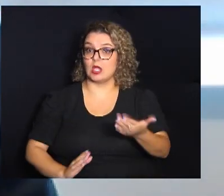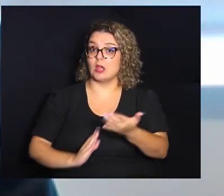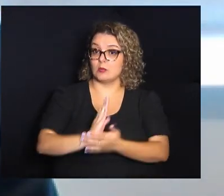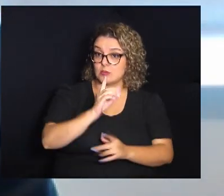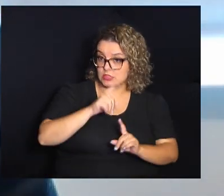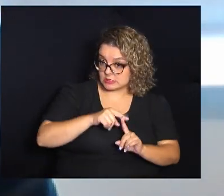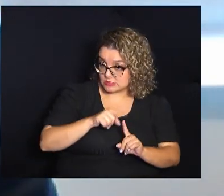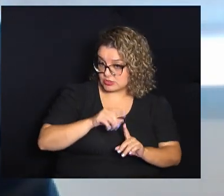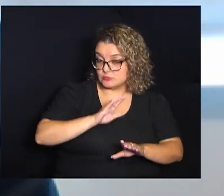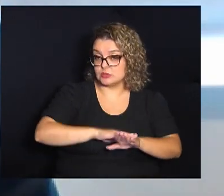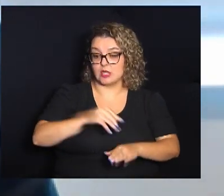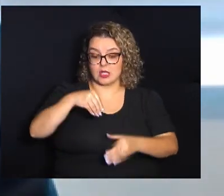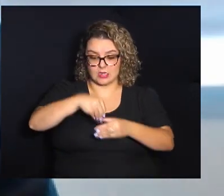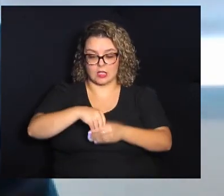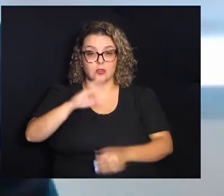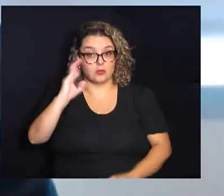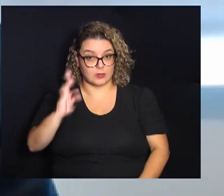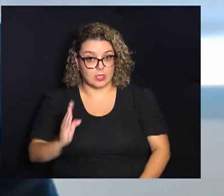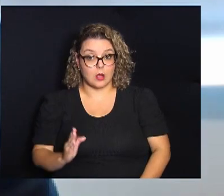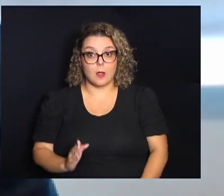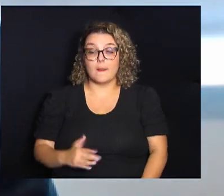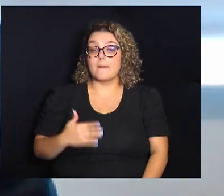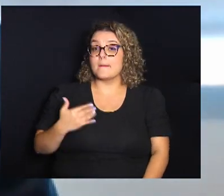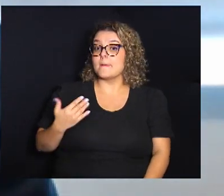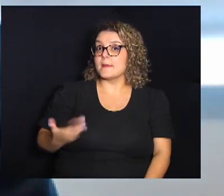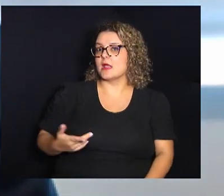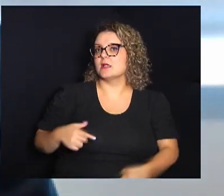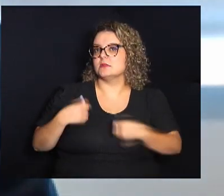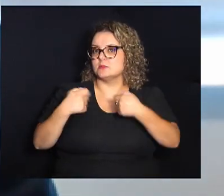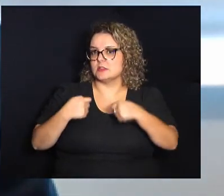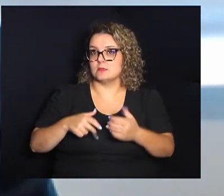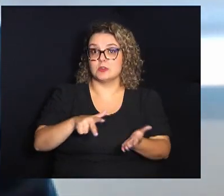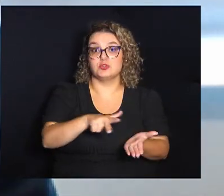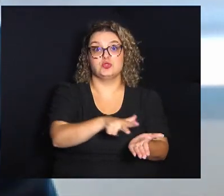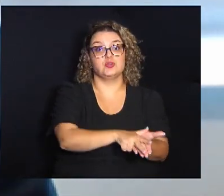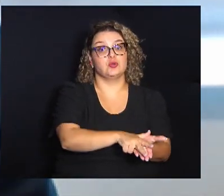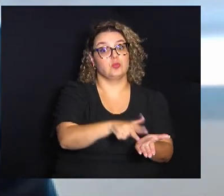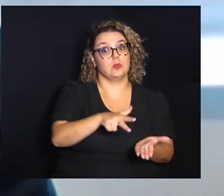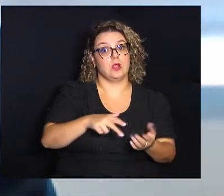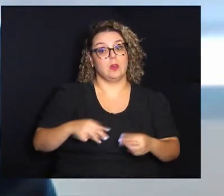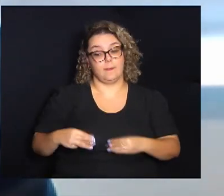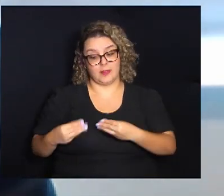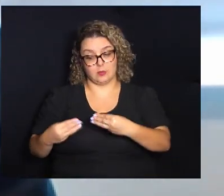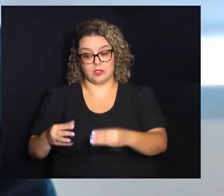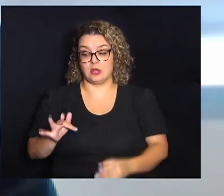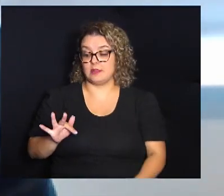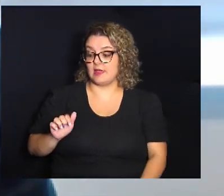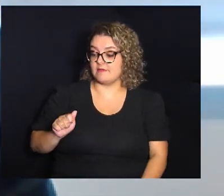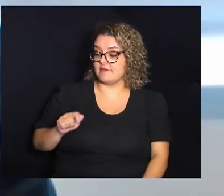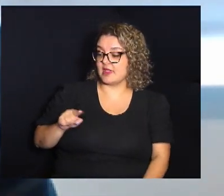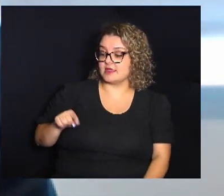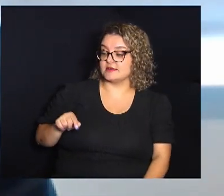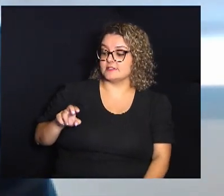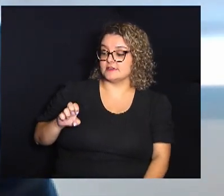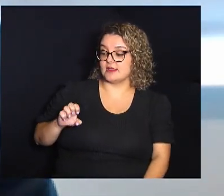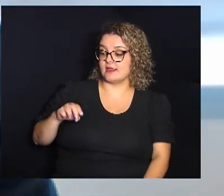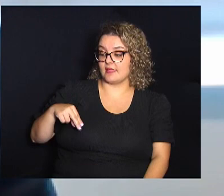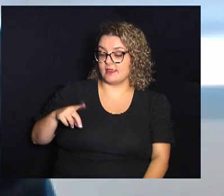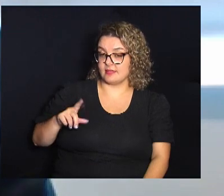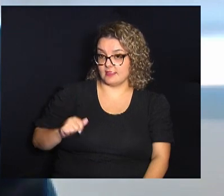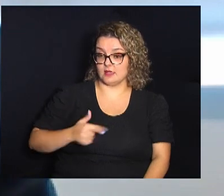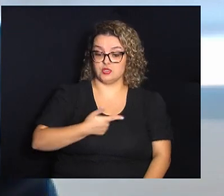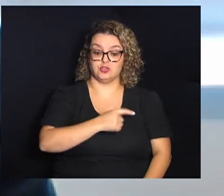atividade aqui no Brasil, mas ainda carecia de uma regulamentação pelo Ministério da Fazenda. De 2018 para